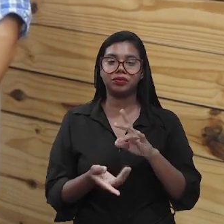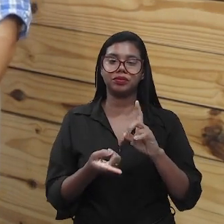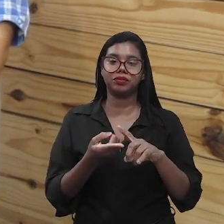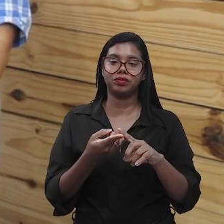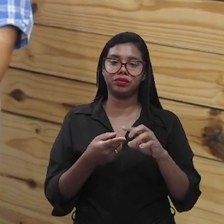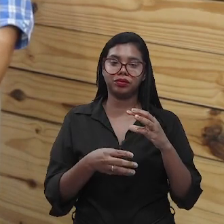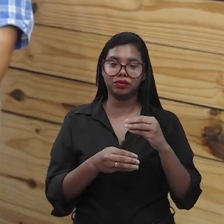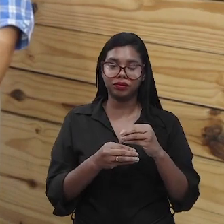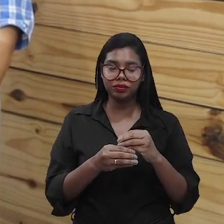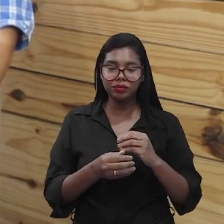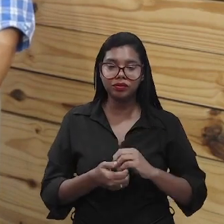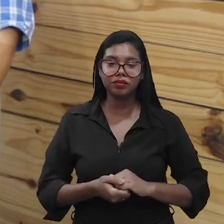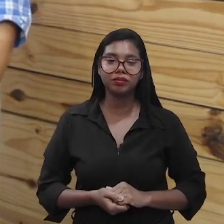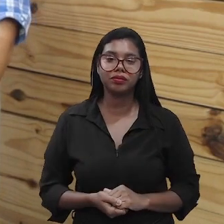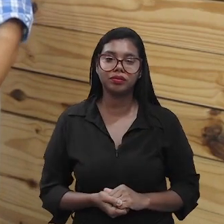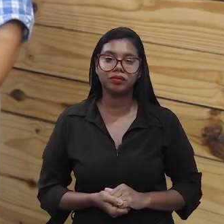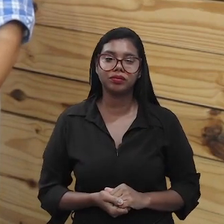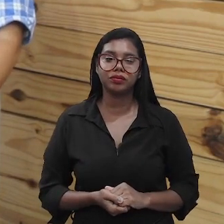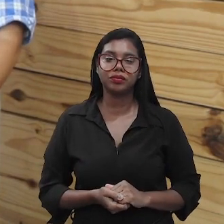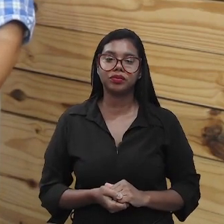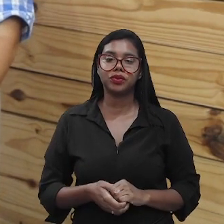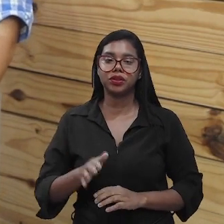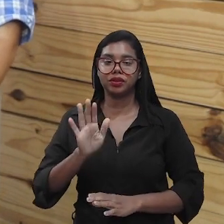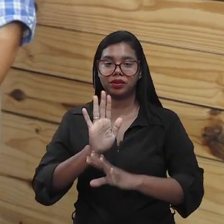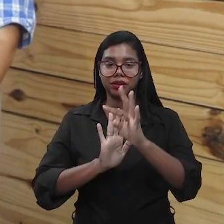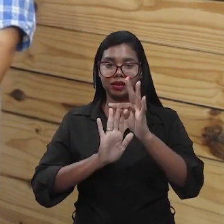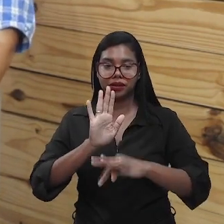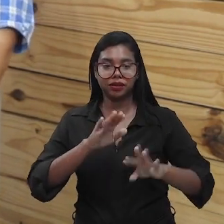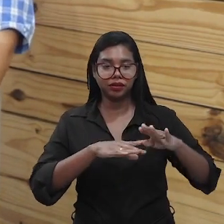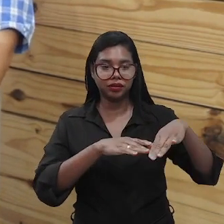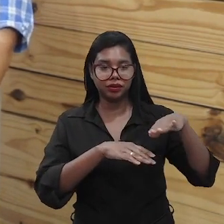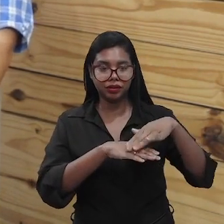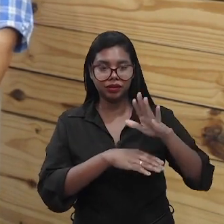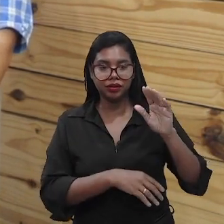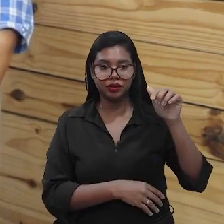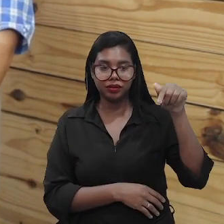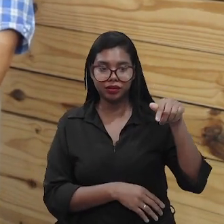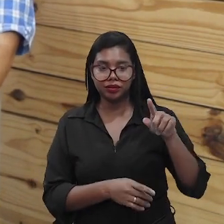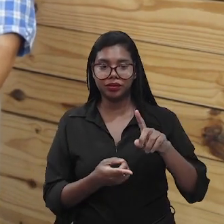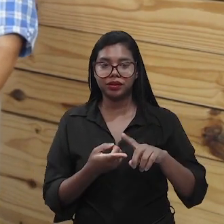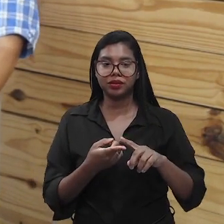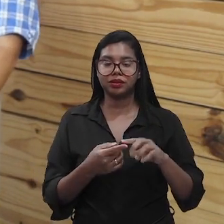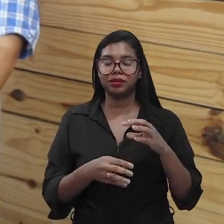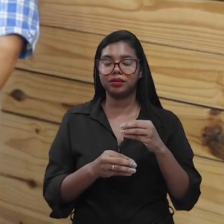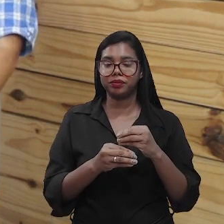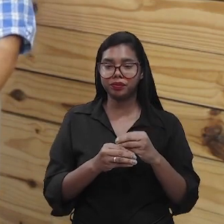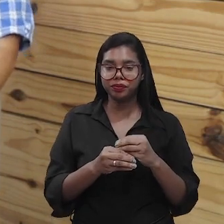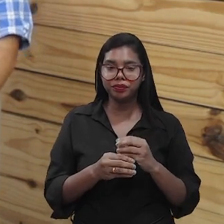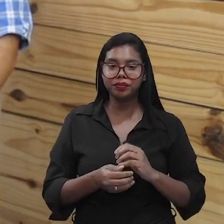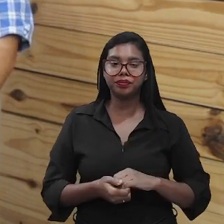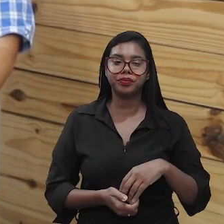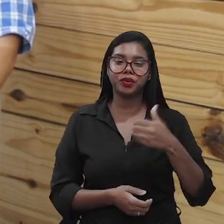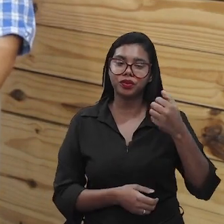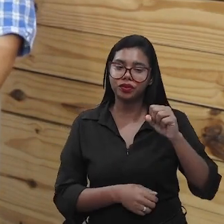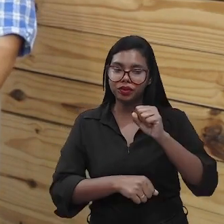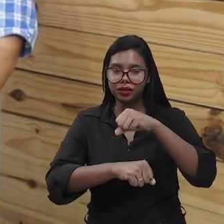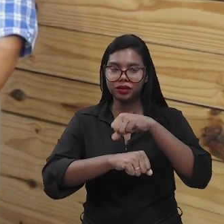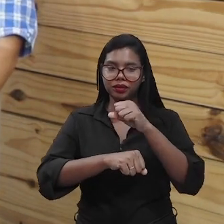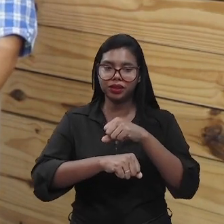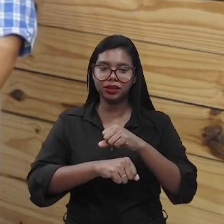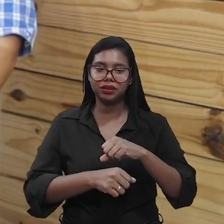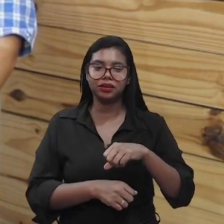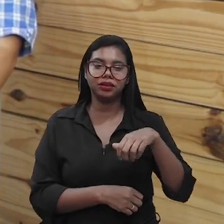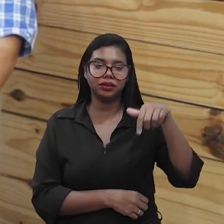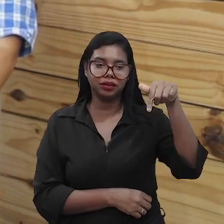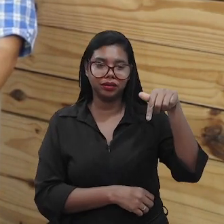segundos. Então, qualquer texto que tenha mais de 7 segundos, por isso que você vai ver, os Reels são sempre muito curtos, 10 segundos, 7 segundos, 8 segundos. Por